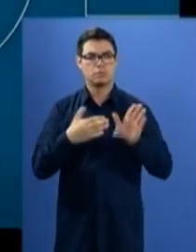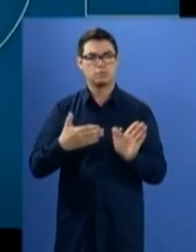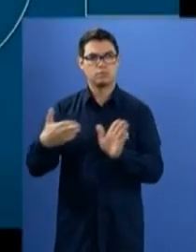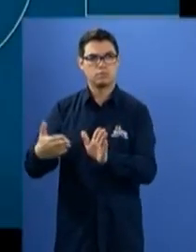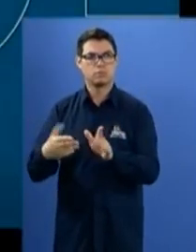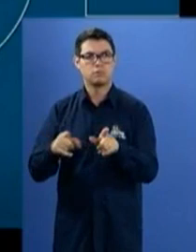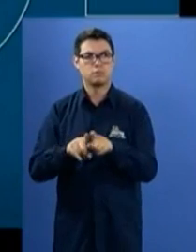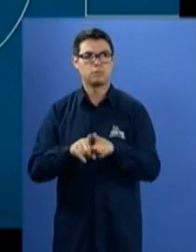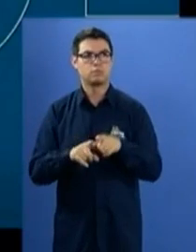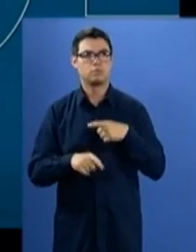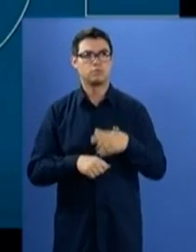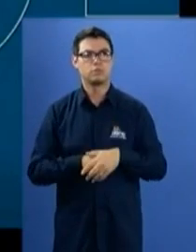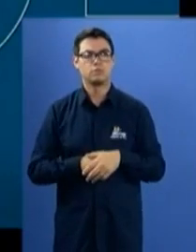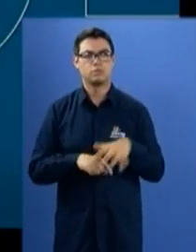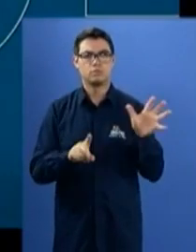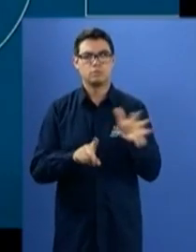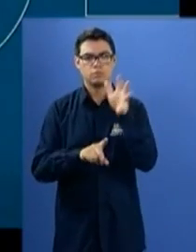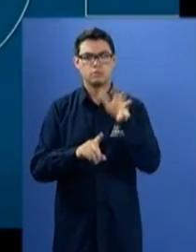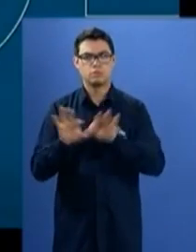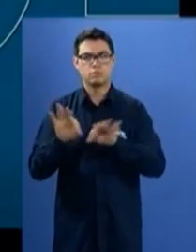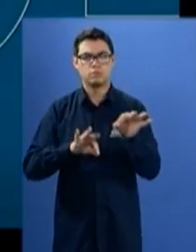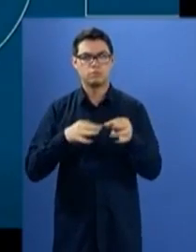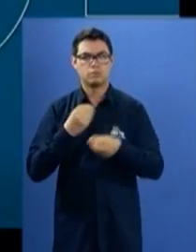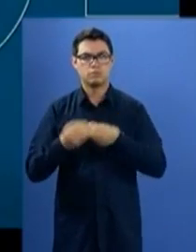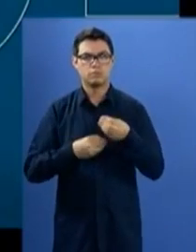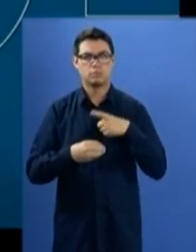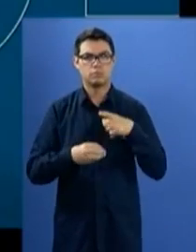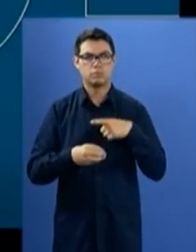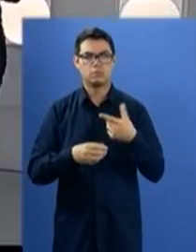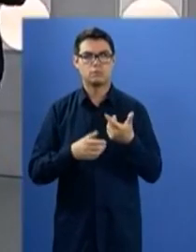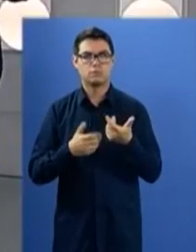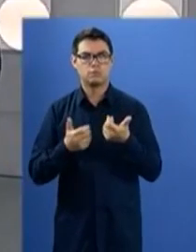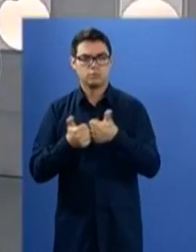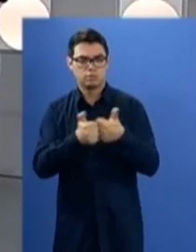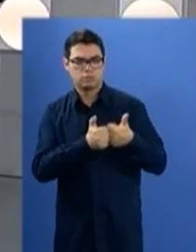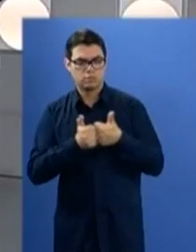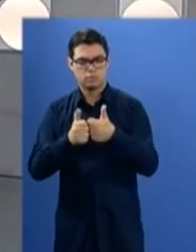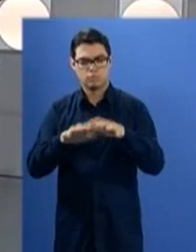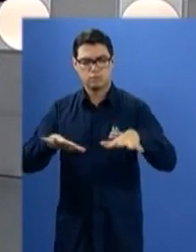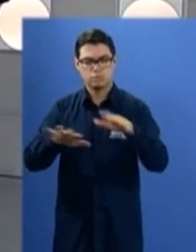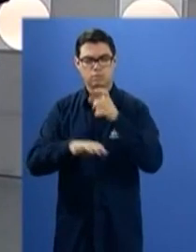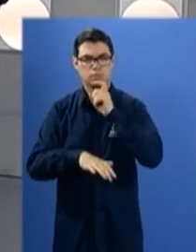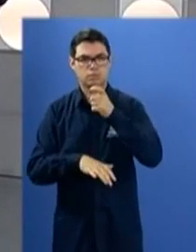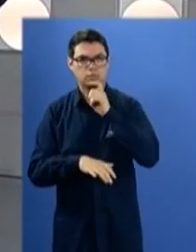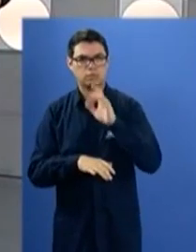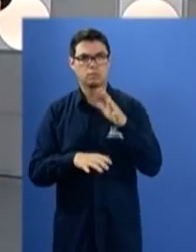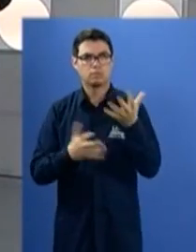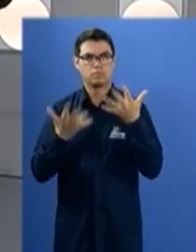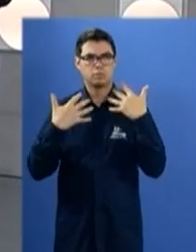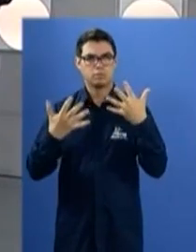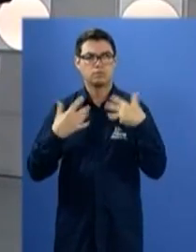meio ambiente. Ele influi na operação tanto no aspecto físico, desde se está muito frio,